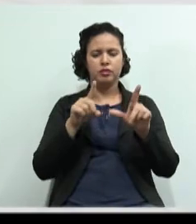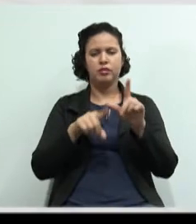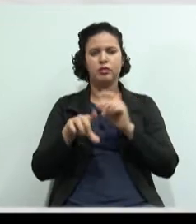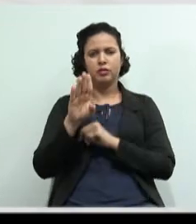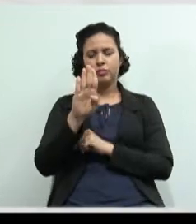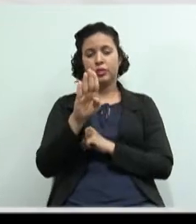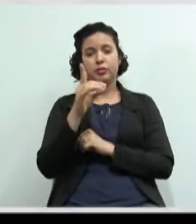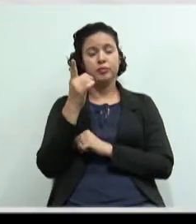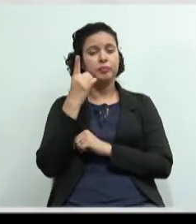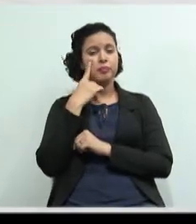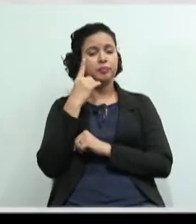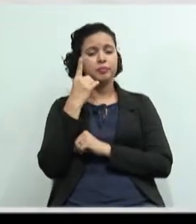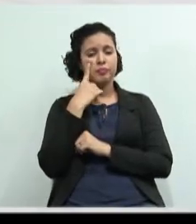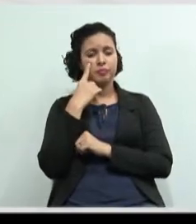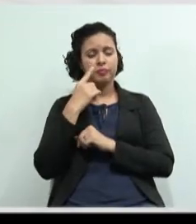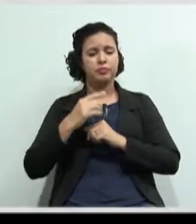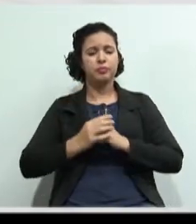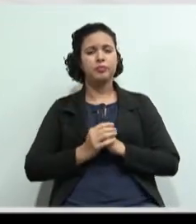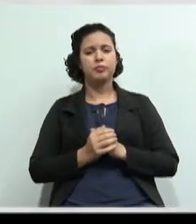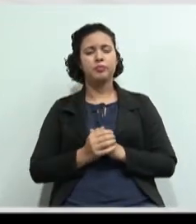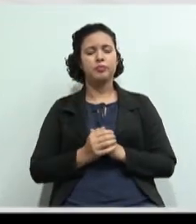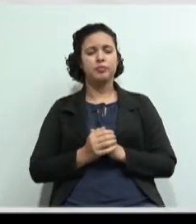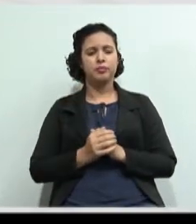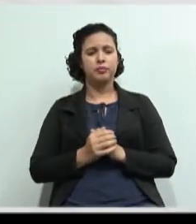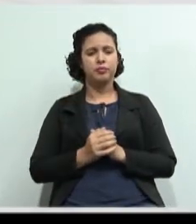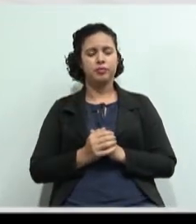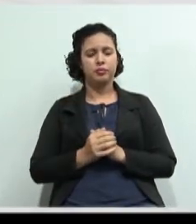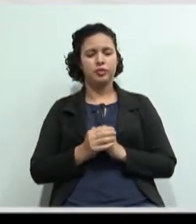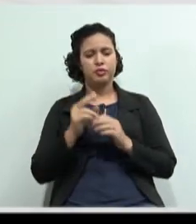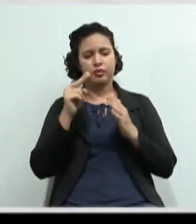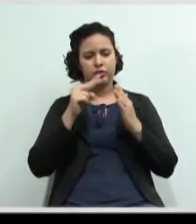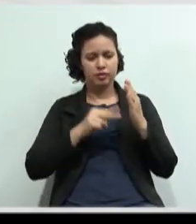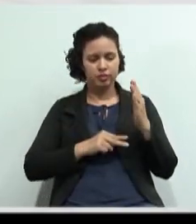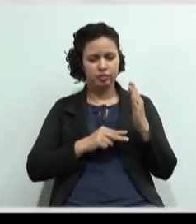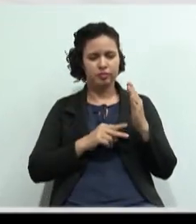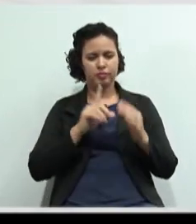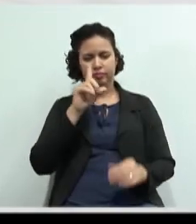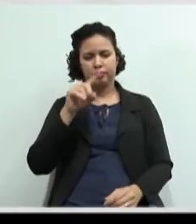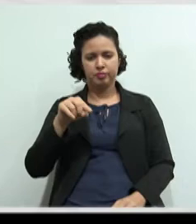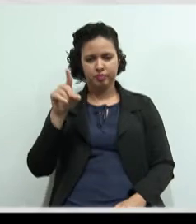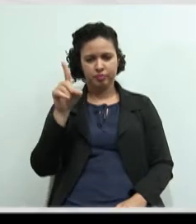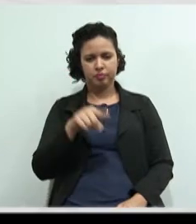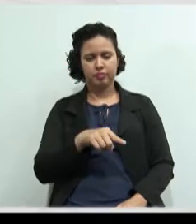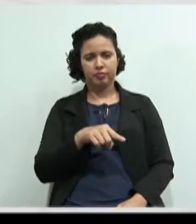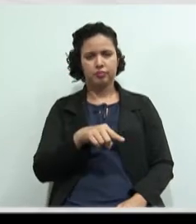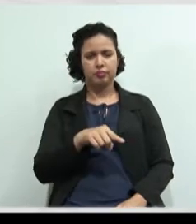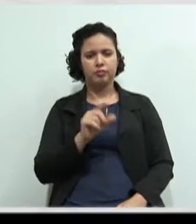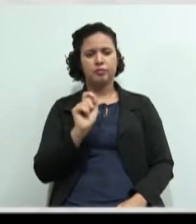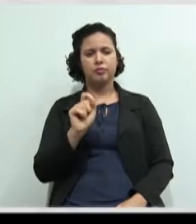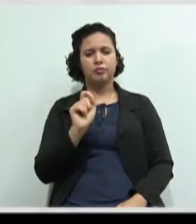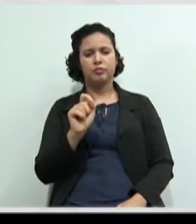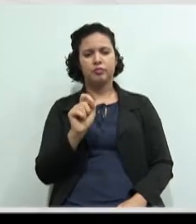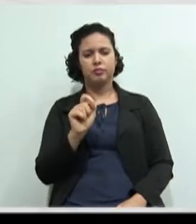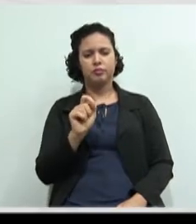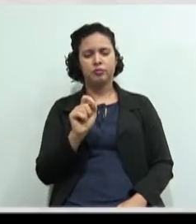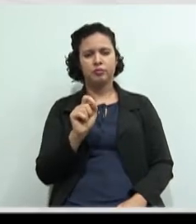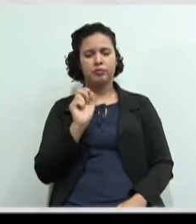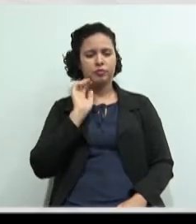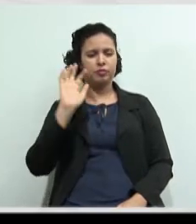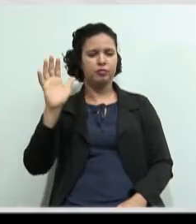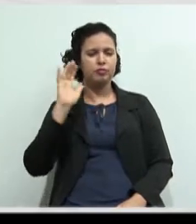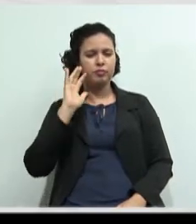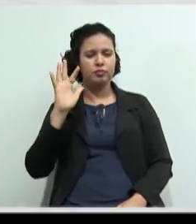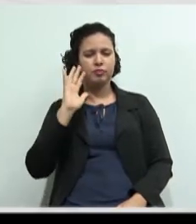lá, vamos colocar direto na resposta. Olha só aí, ó. Então, vou ler de novo a pergunta. Marque a assertiva que fala sobre a